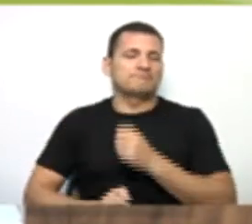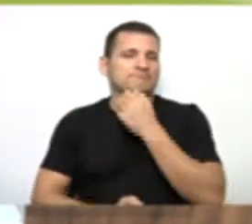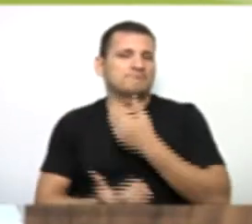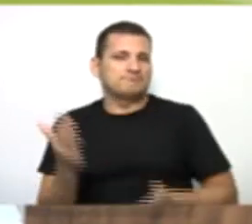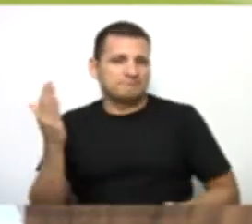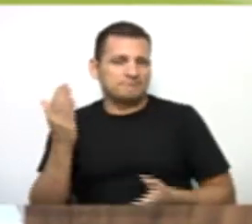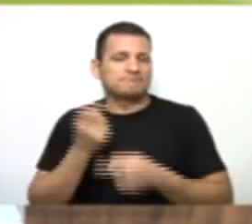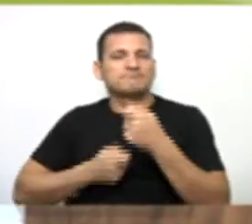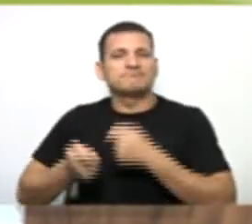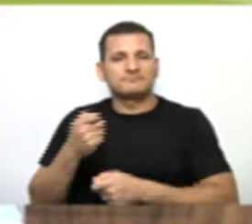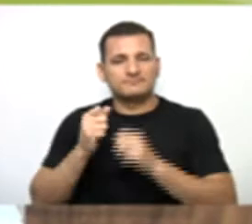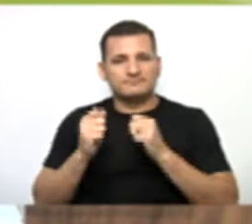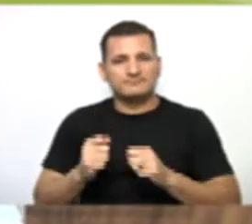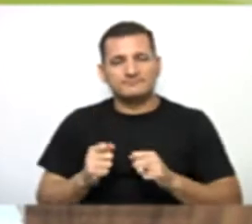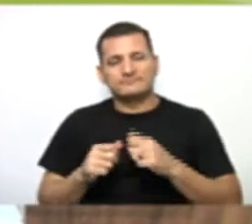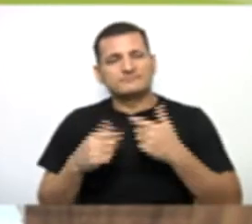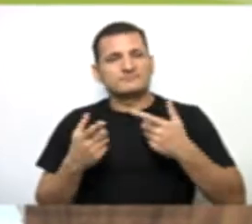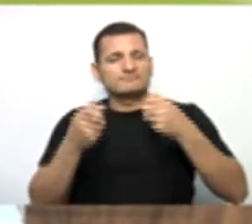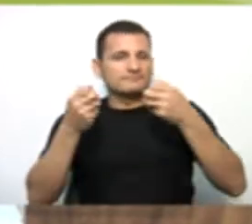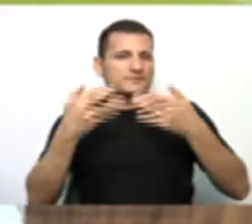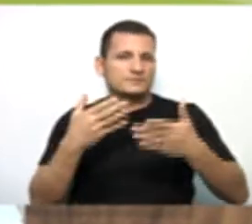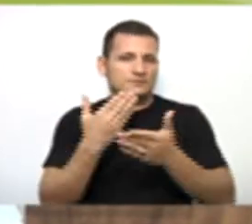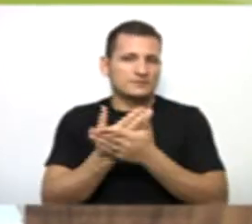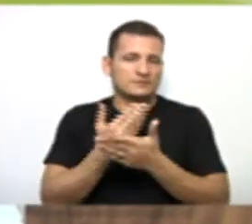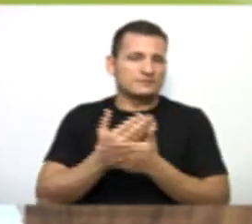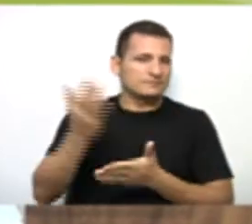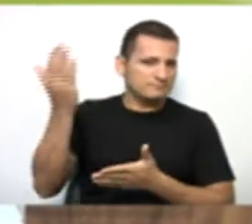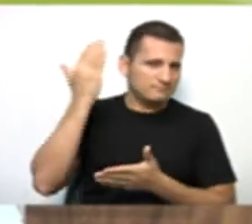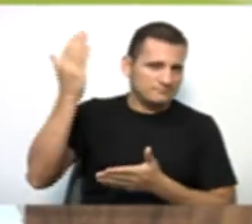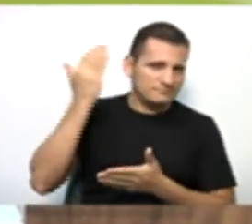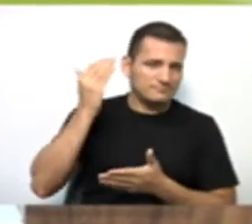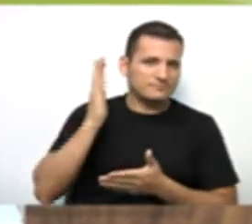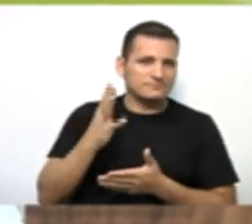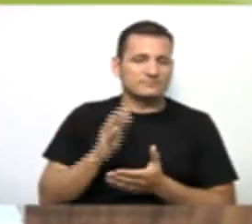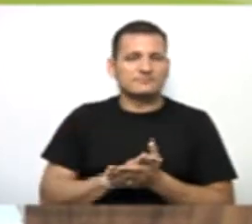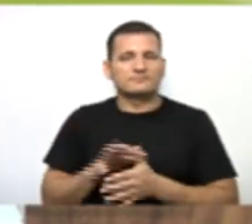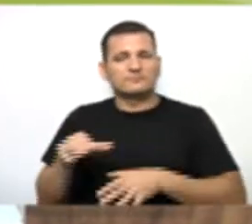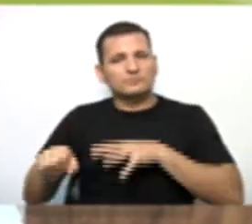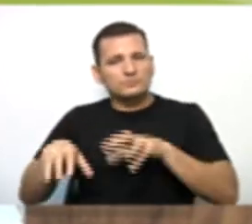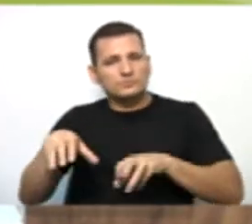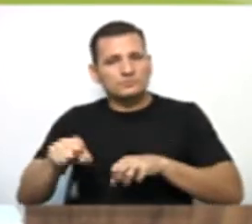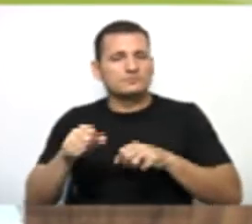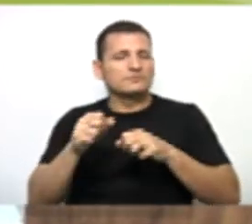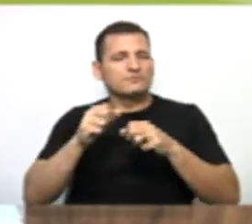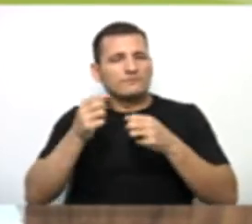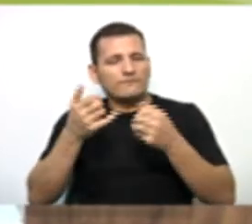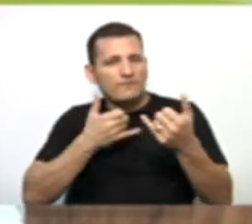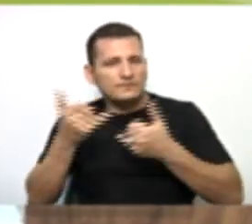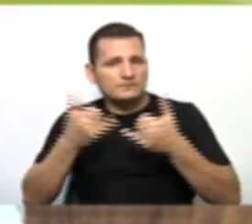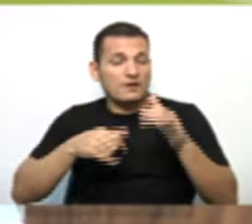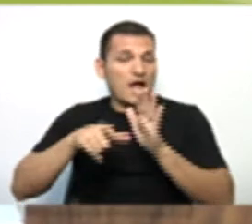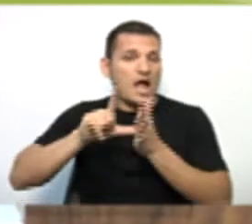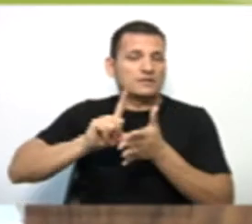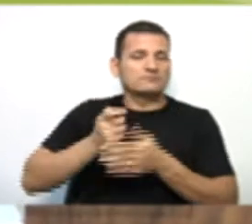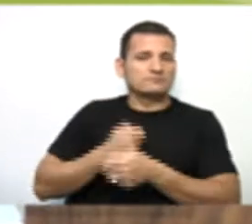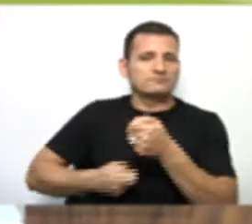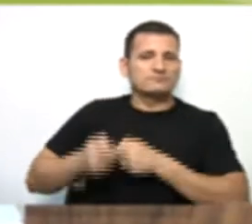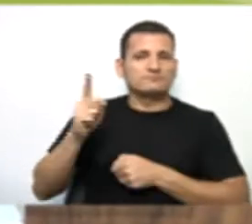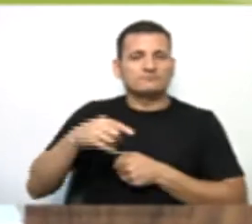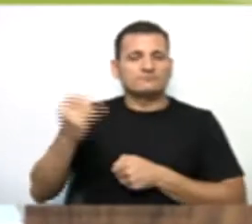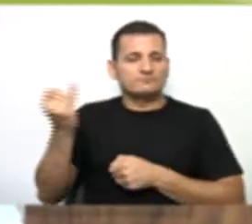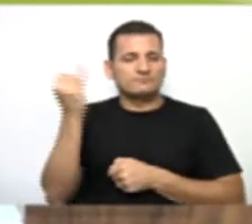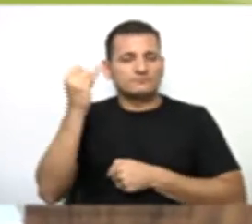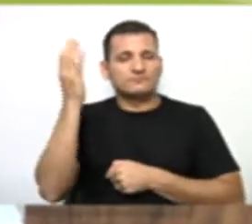relação à negociação. Por isso, como a gente havia comentado na aula passada, buscar informação antes da negociação é importante, para conhecer